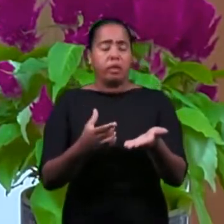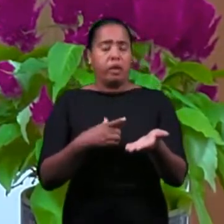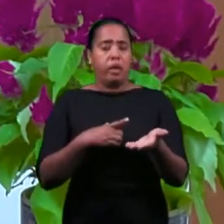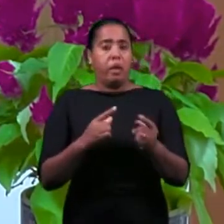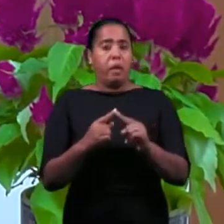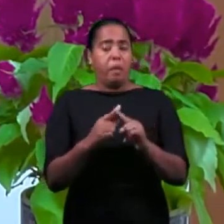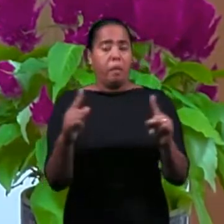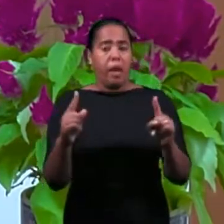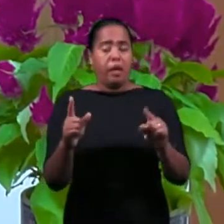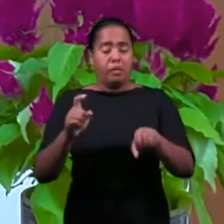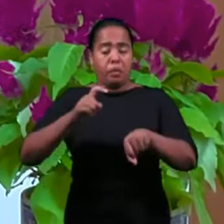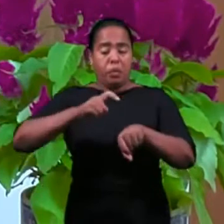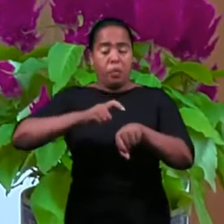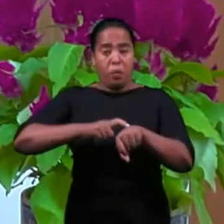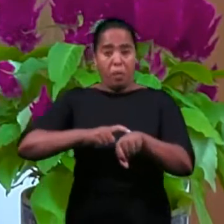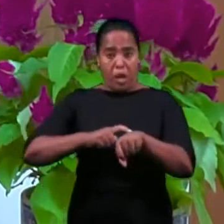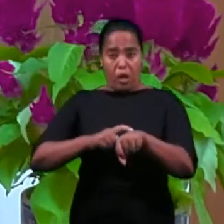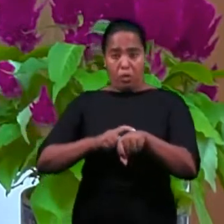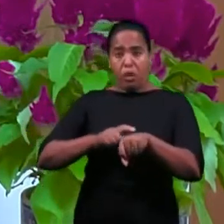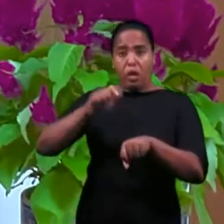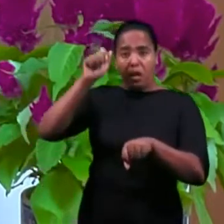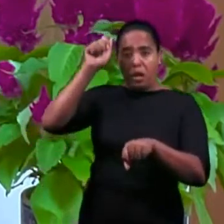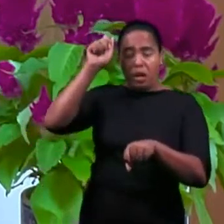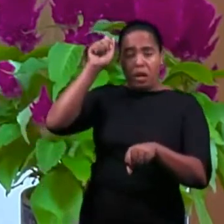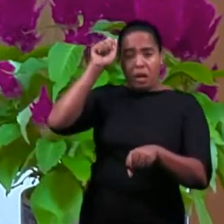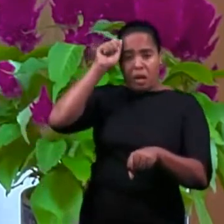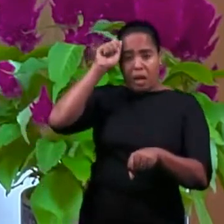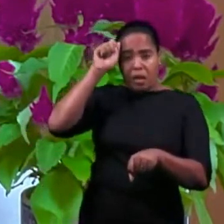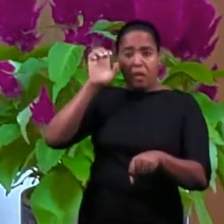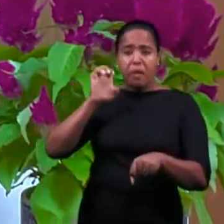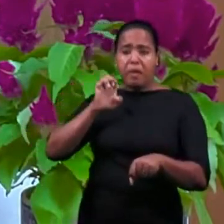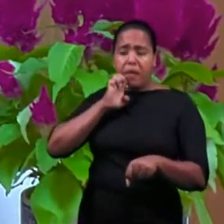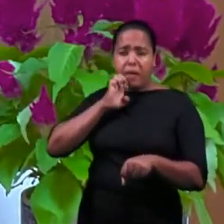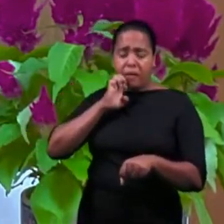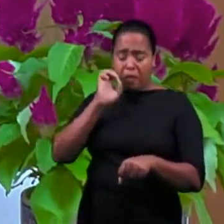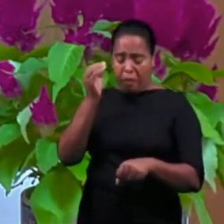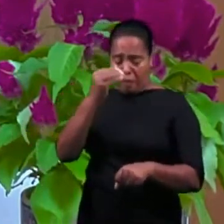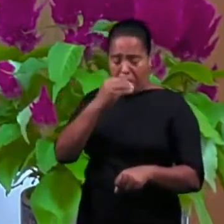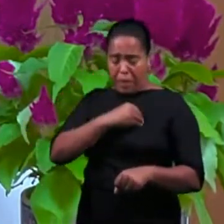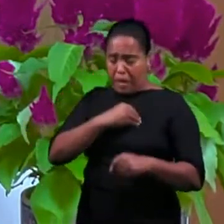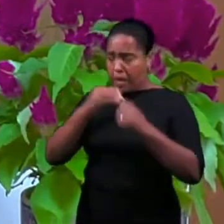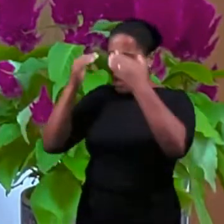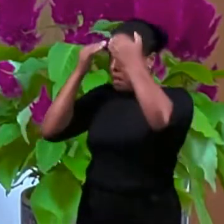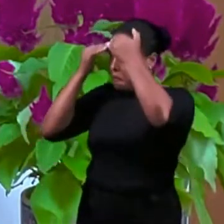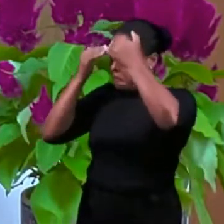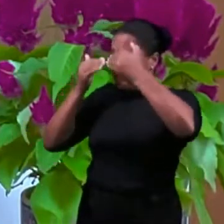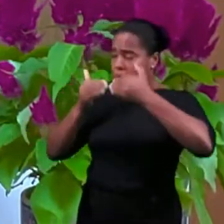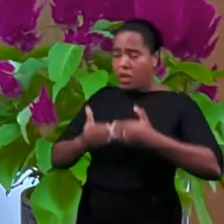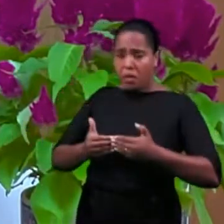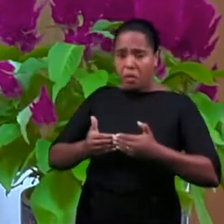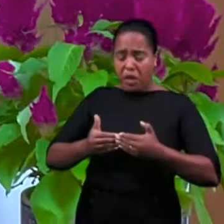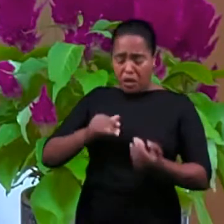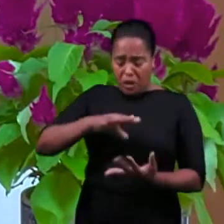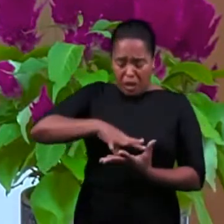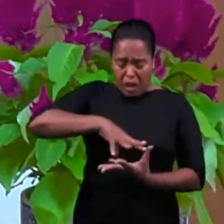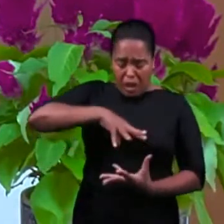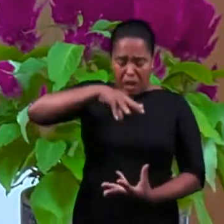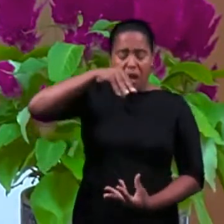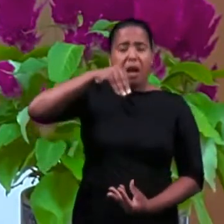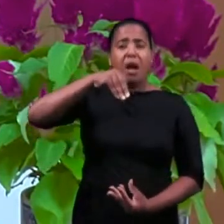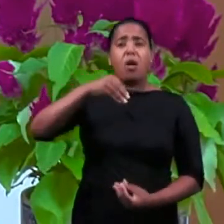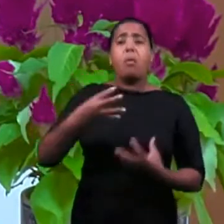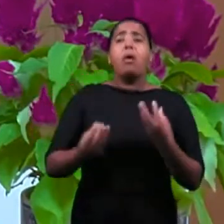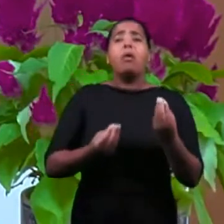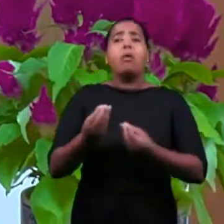por desobediência, por rebeldia, a alma ficou agora sob